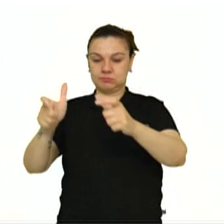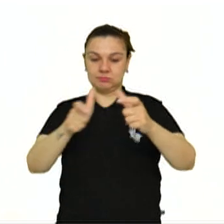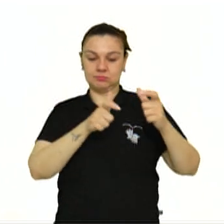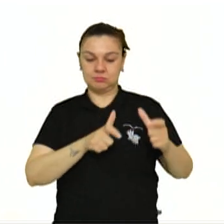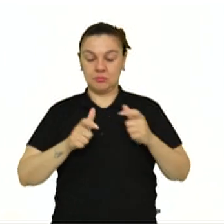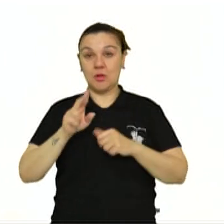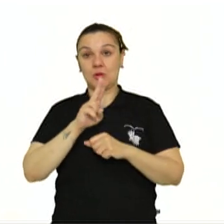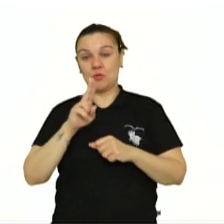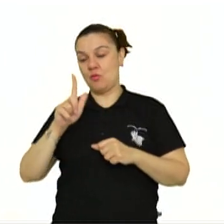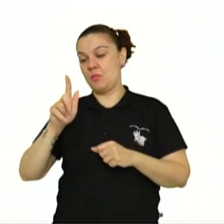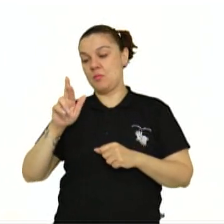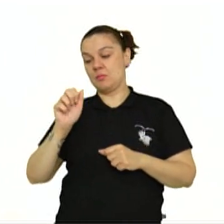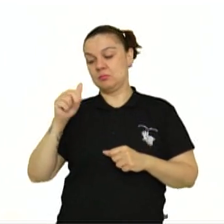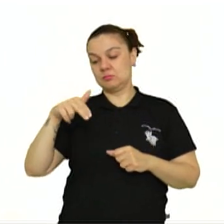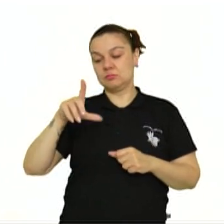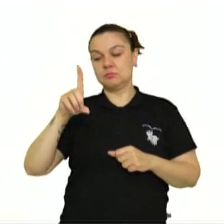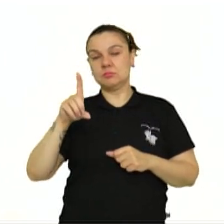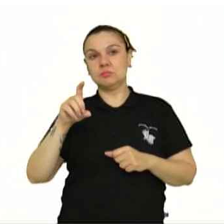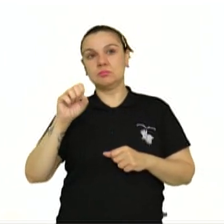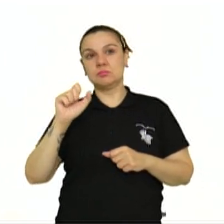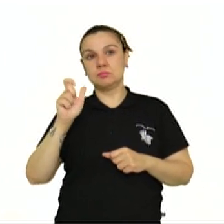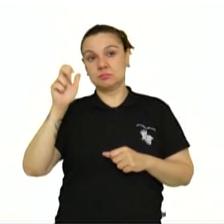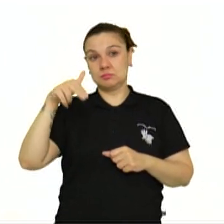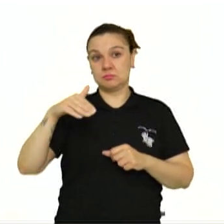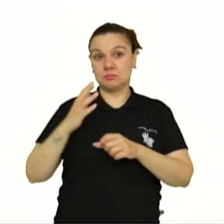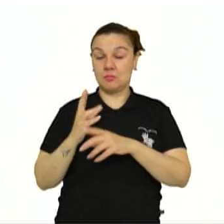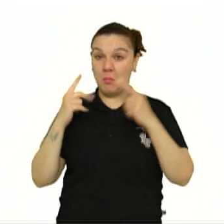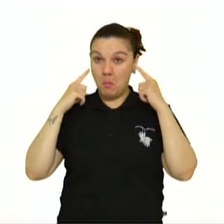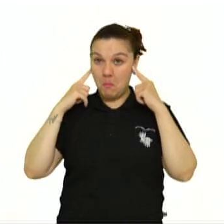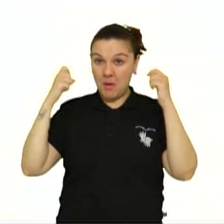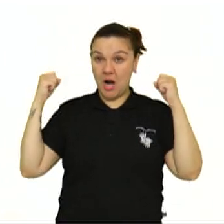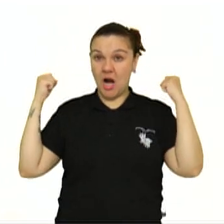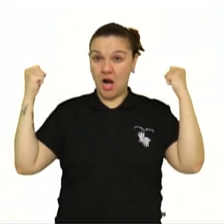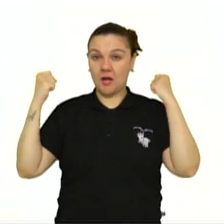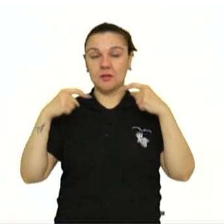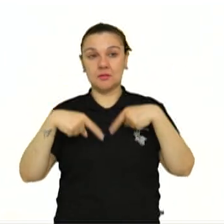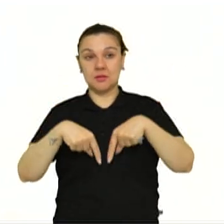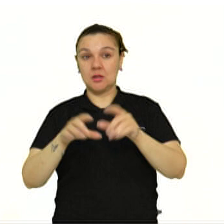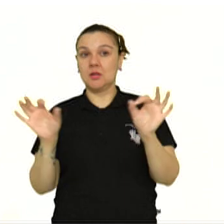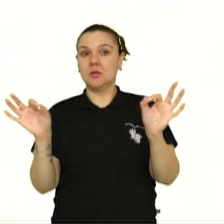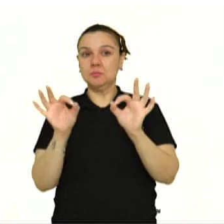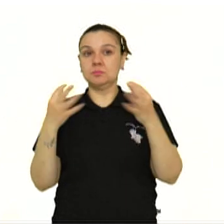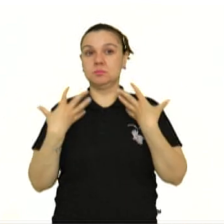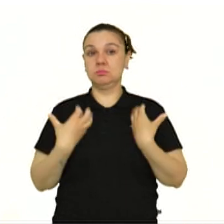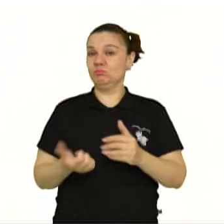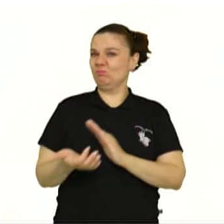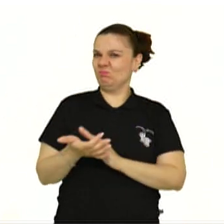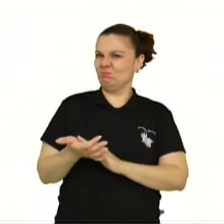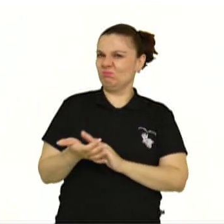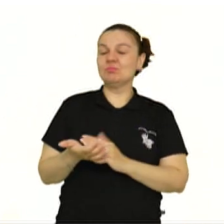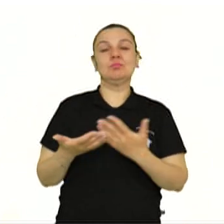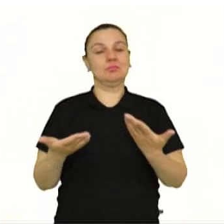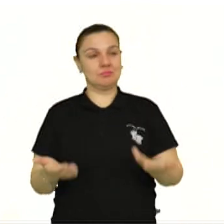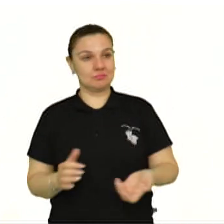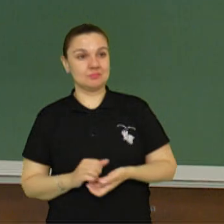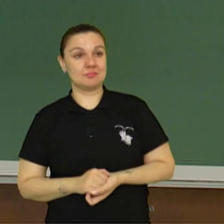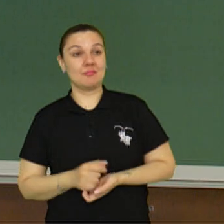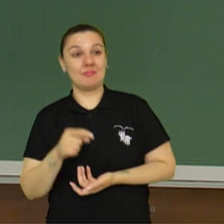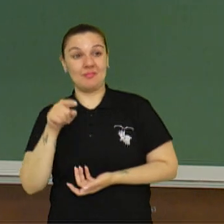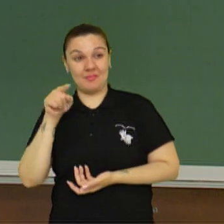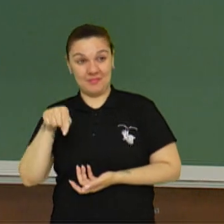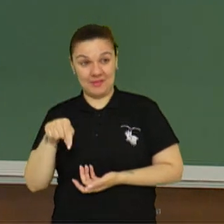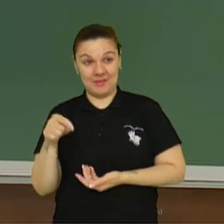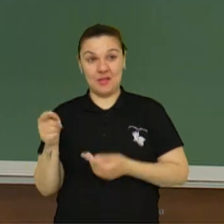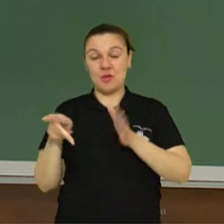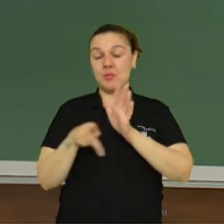provoca um Grand Slam, né? Que é um grande barulho, né? no estádio que ele está jogando. E ninguém se cansa de aplaudir a jogada. Tá? Então é uma